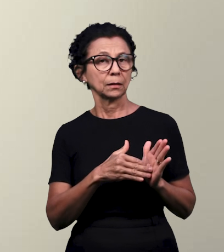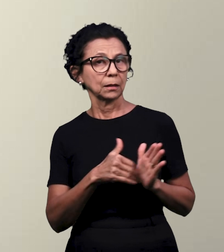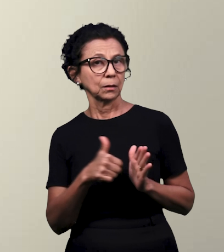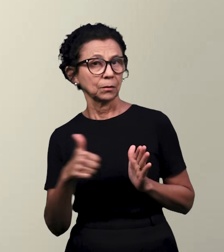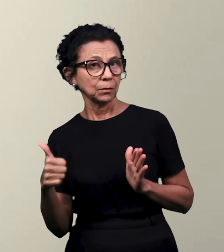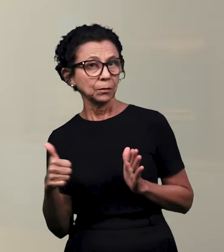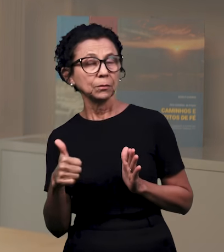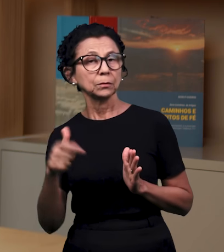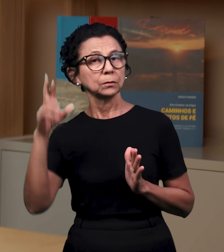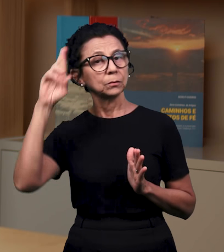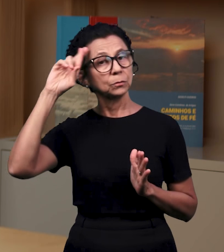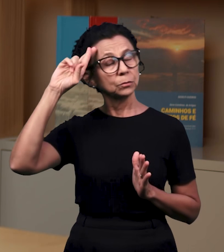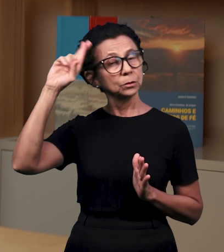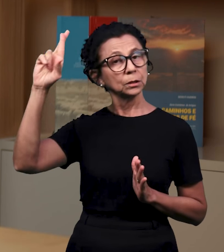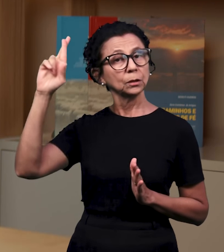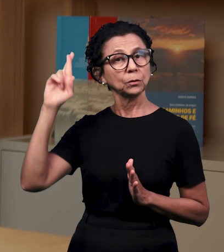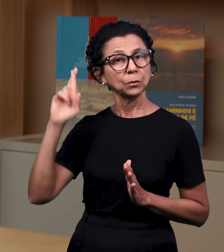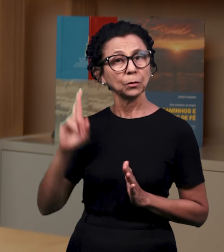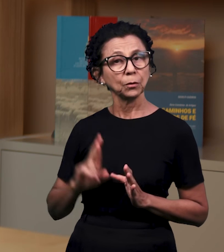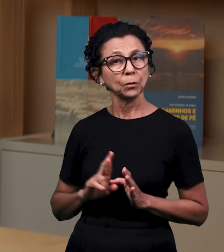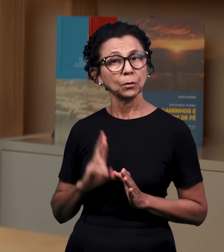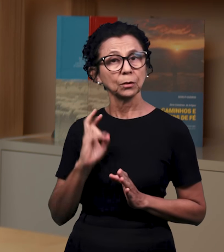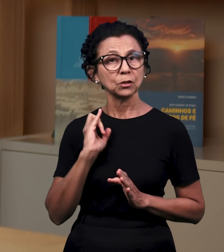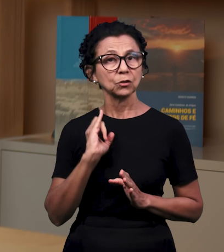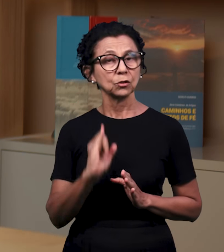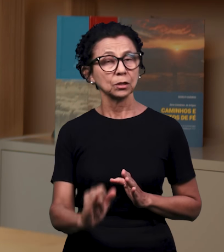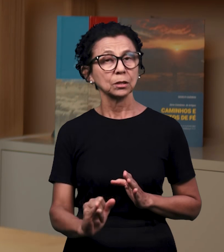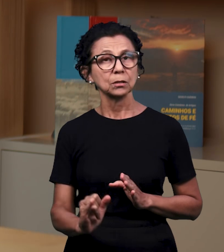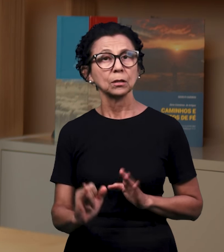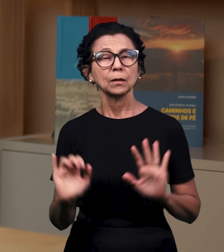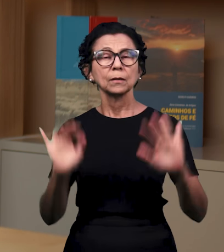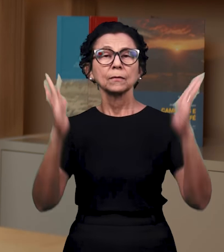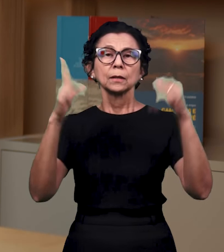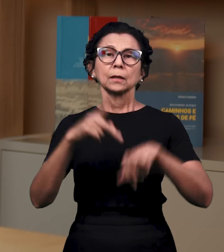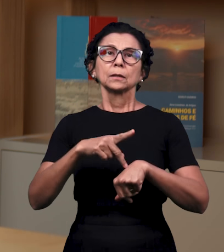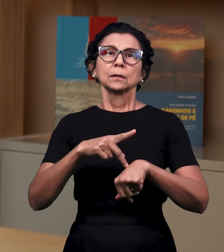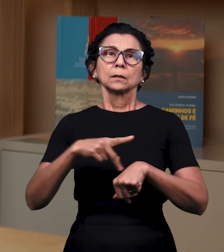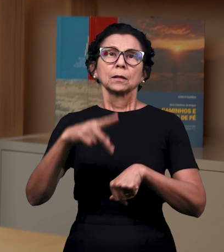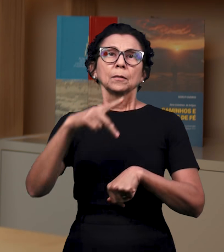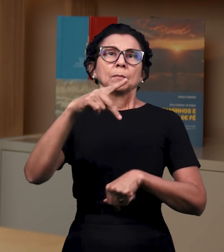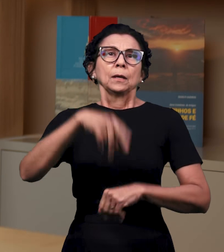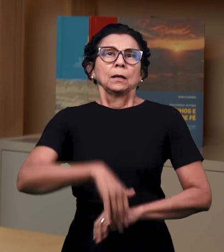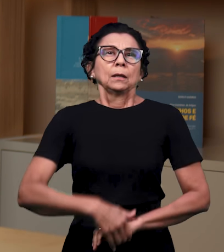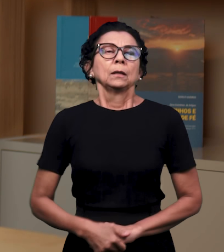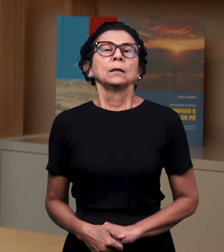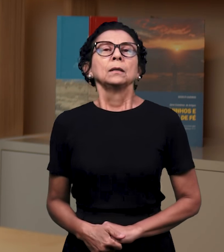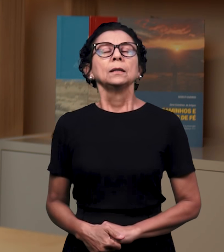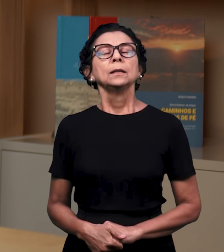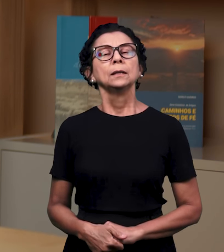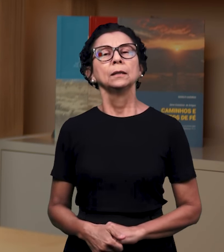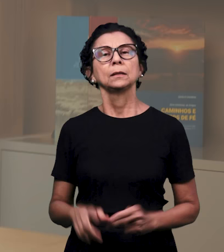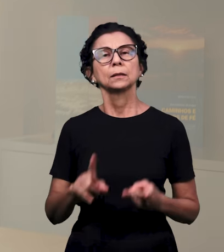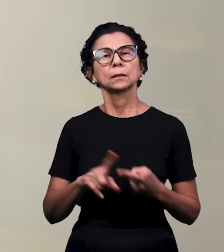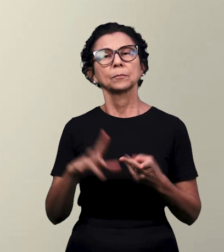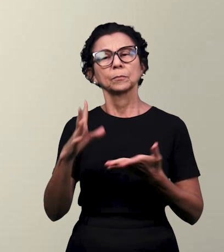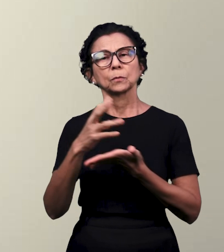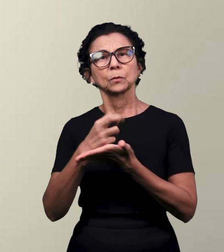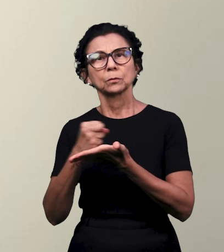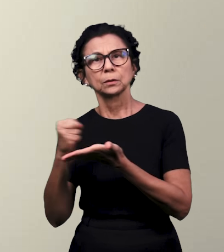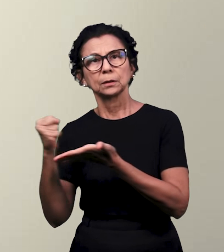ele orienta sobre a festa, então a festa da Páscoa nós já abordamos, agora o Senhor orienta também sobre a festa das primícias, né? Tem